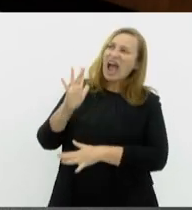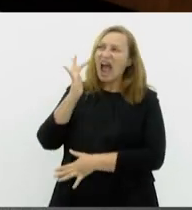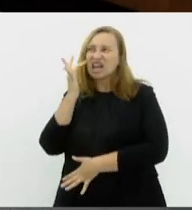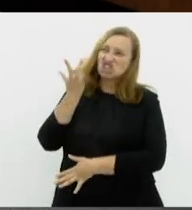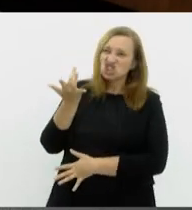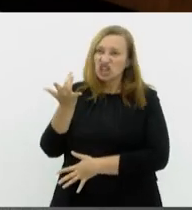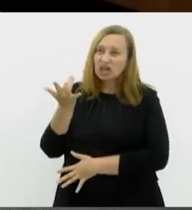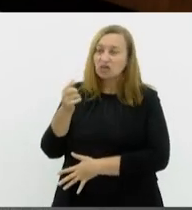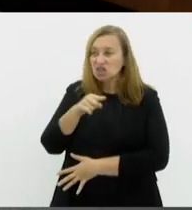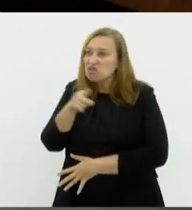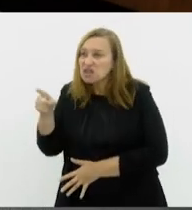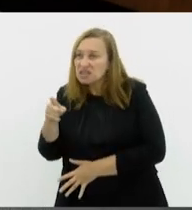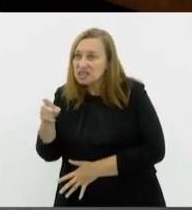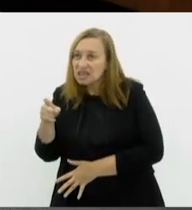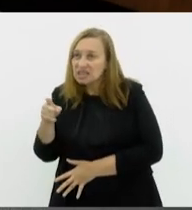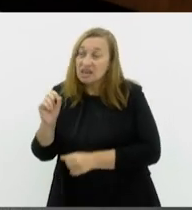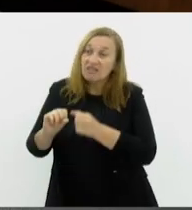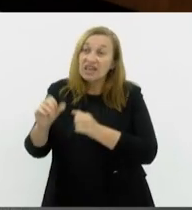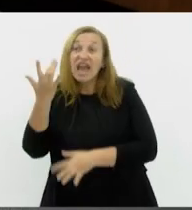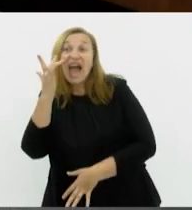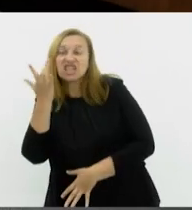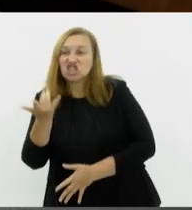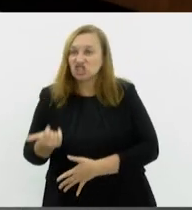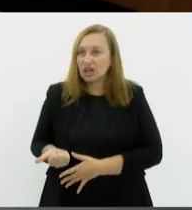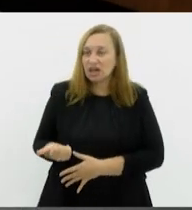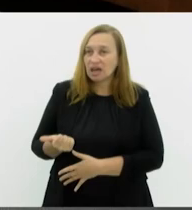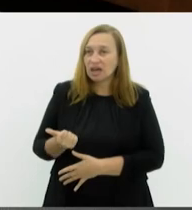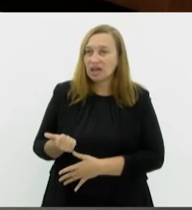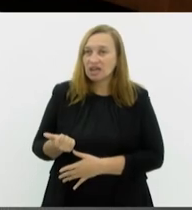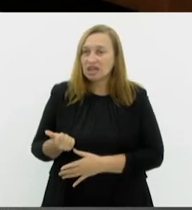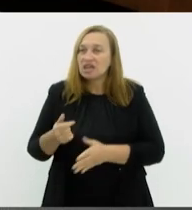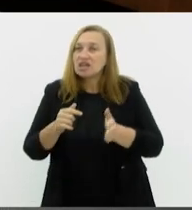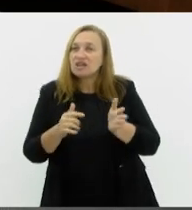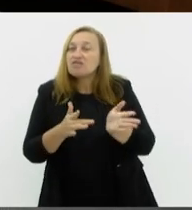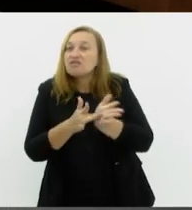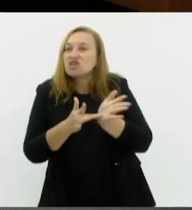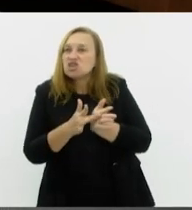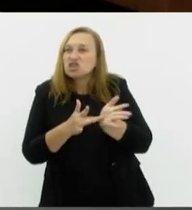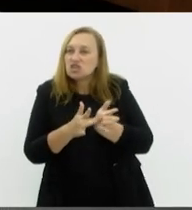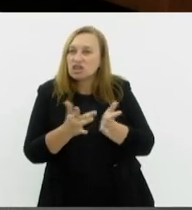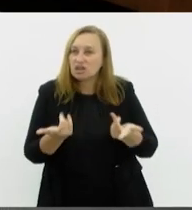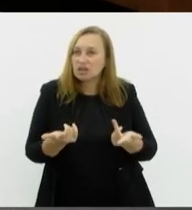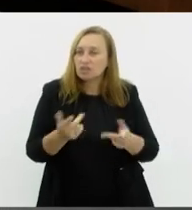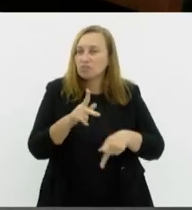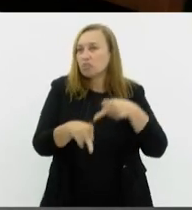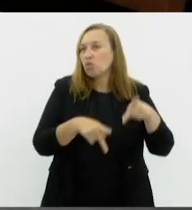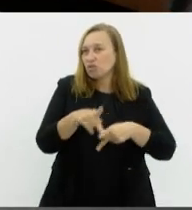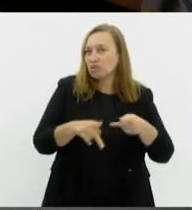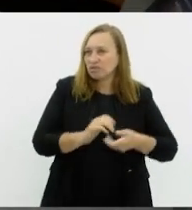Porque o que vocês fazem é achincalhar a população carioca, a população fluminense.